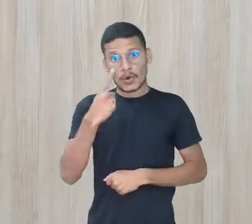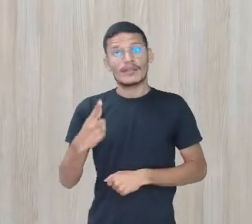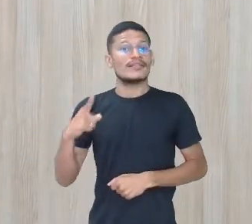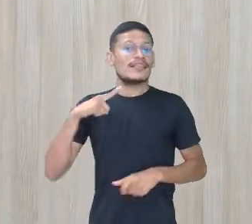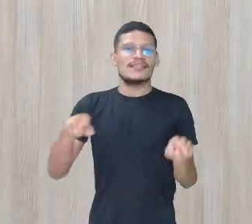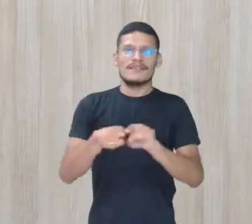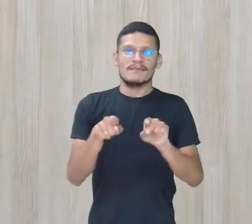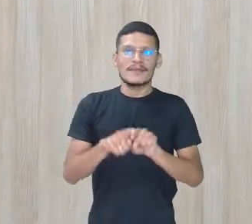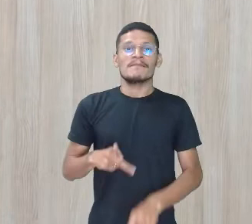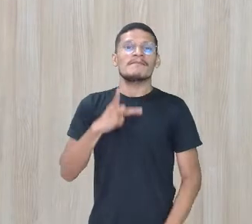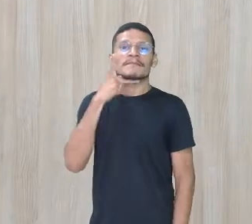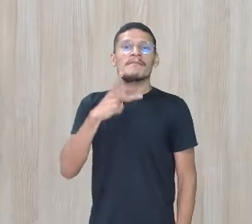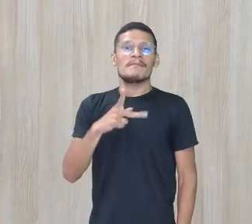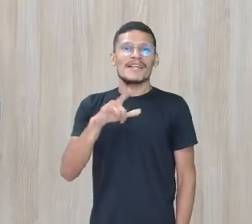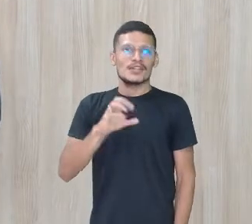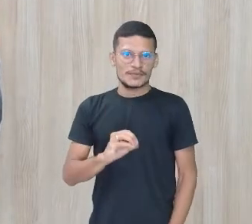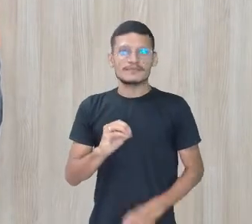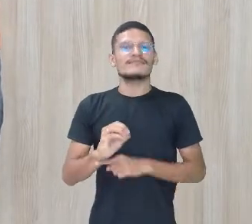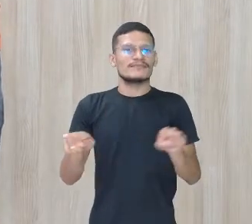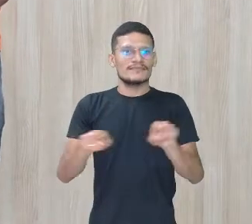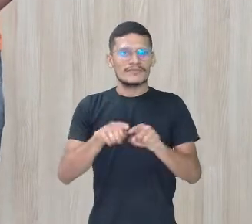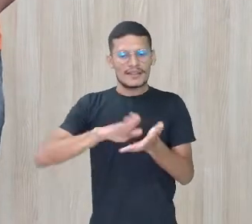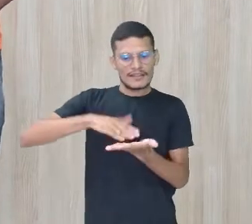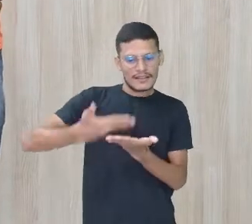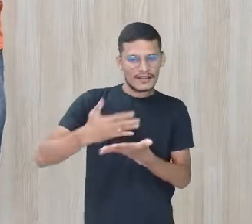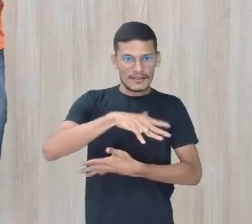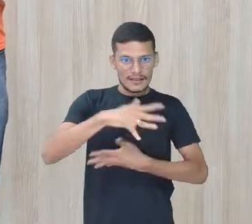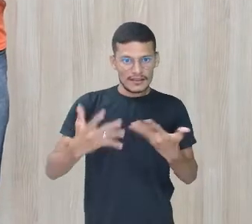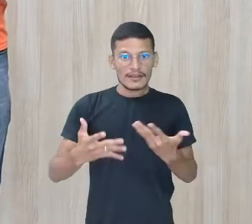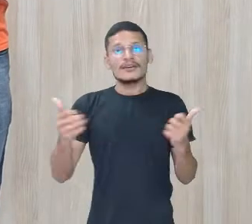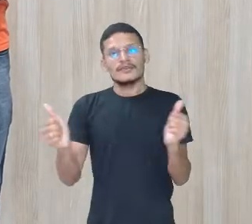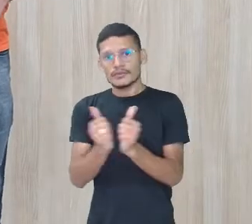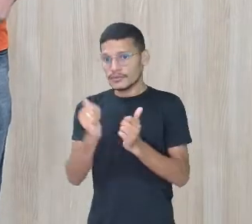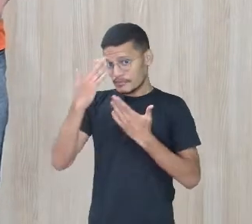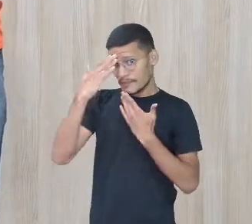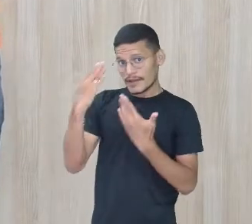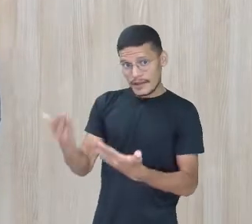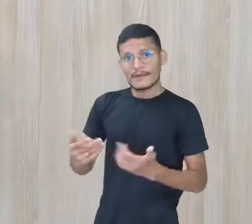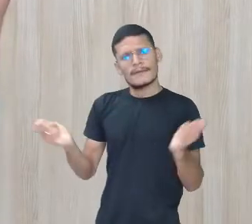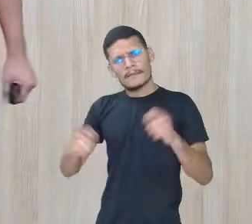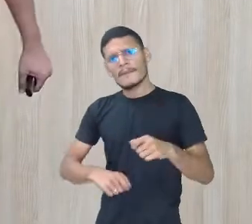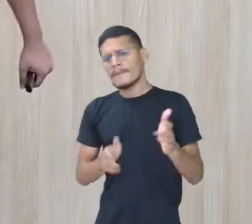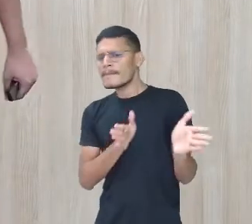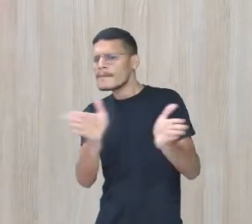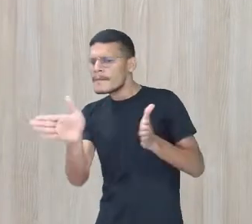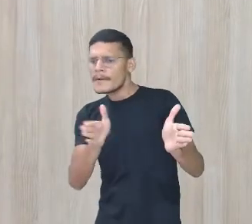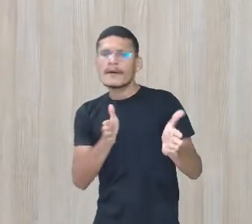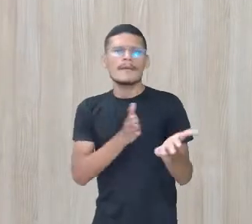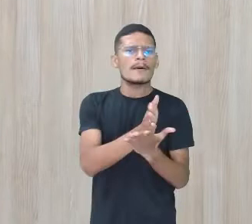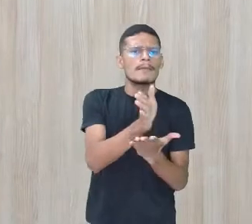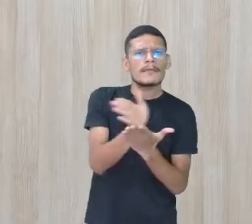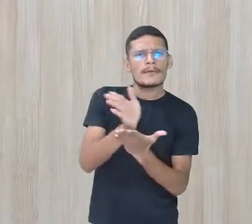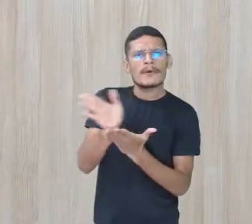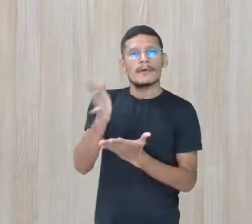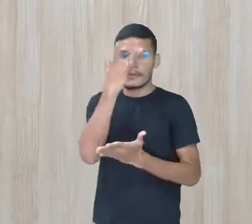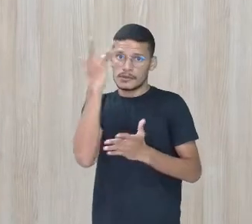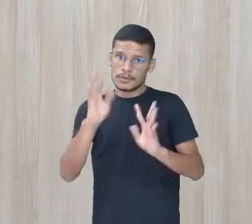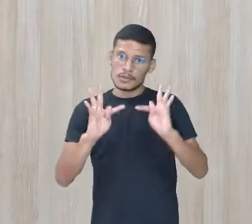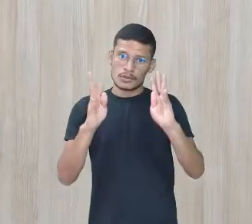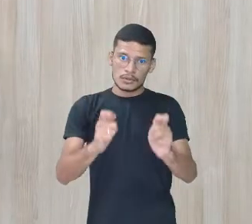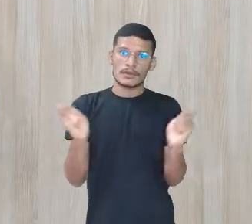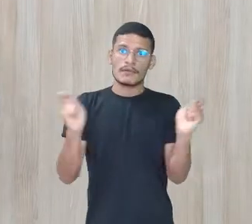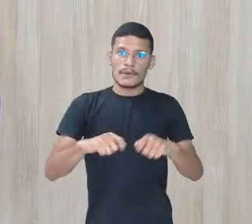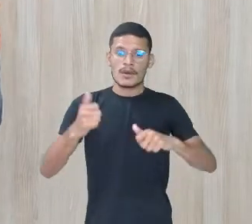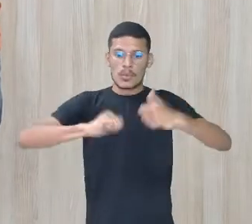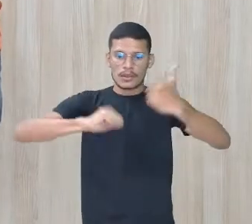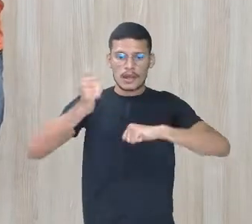Plínio, né, nosso intérprete de Libras, né, muito obrigado por estar aqui conosco, também a sua companhia, né, para que as nossas aulas cheguem a todos e todas com muita qualidade, né, as